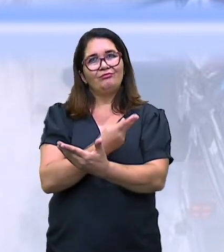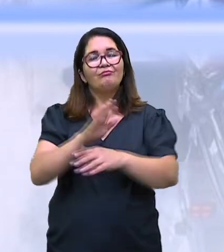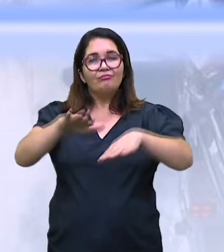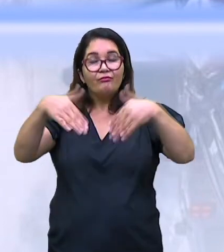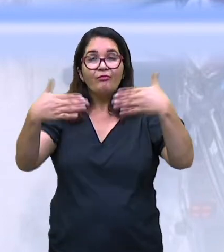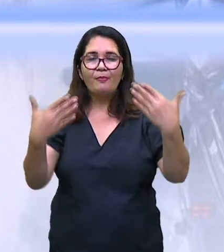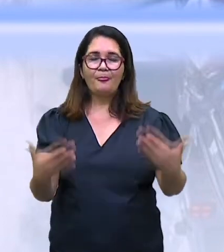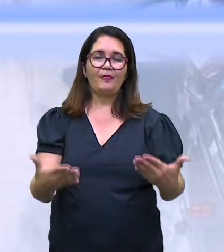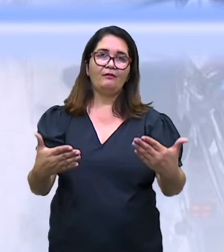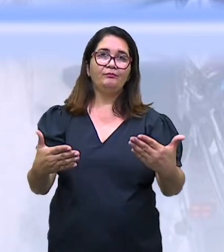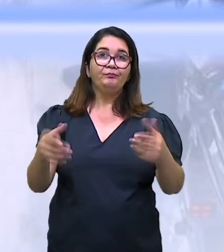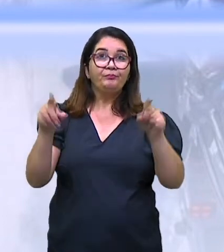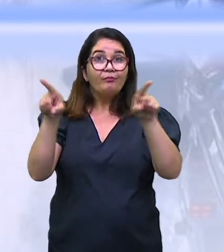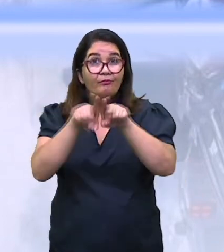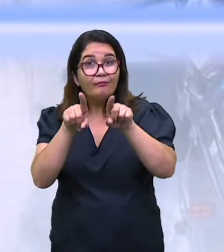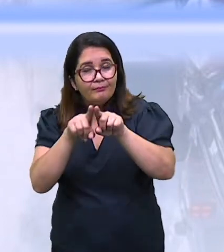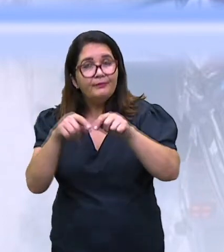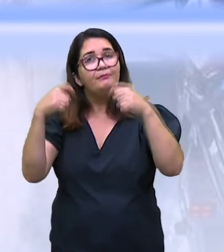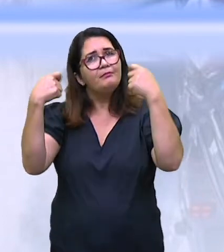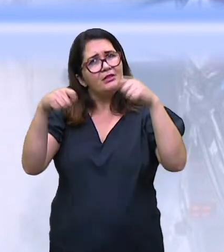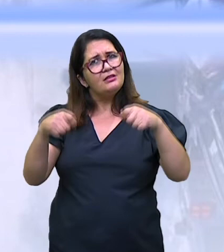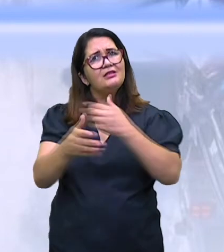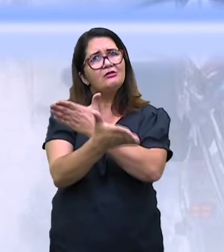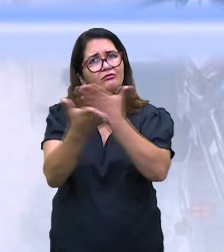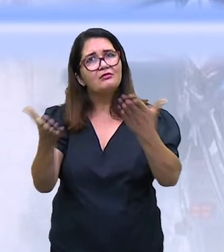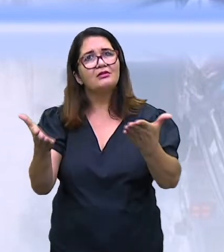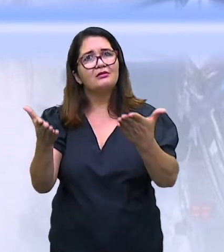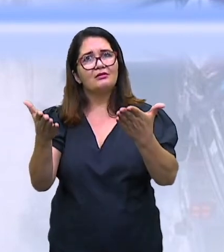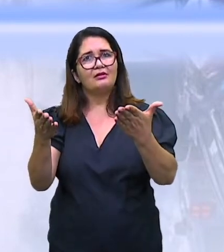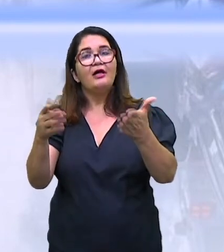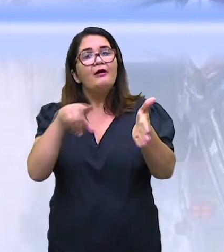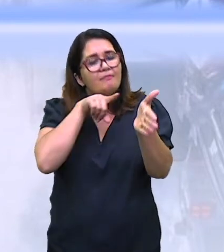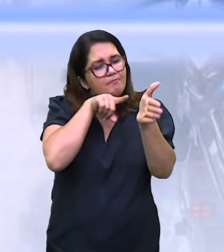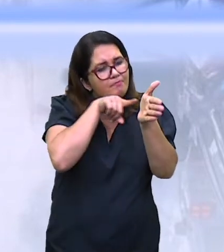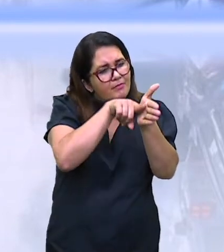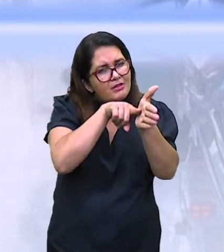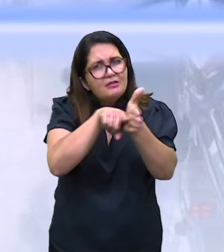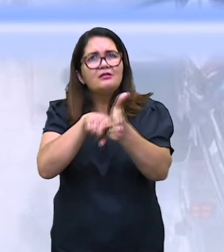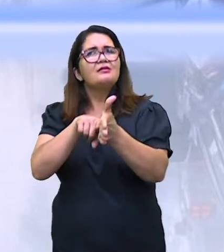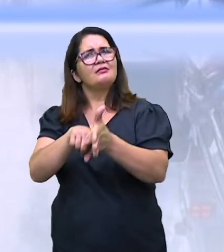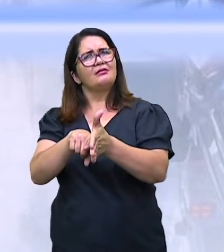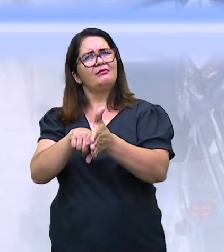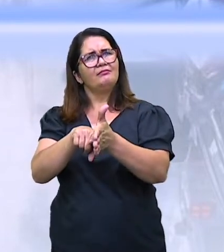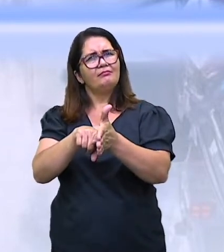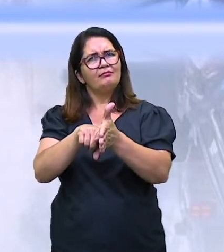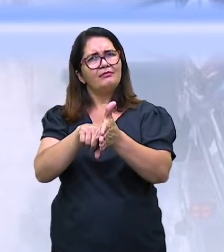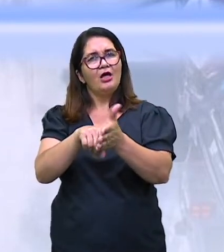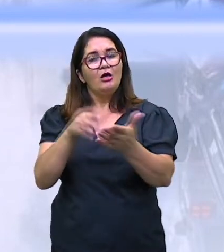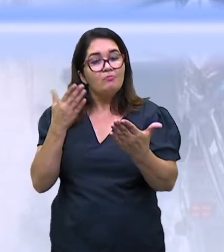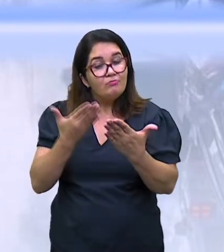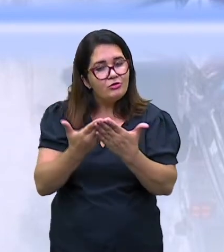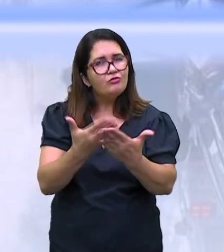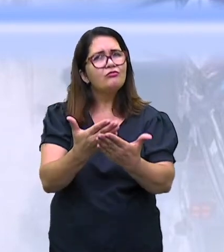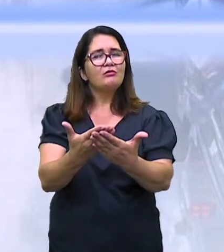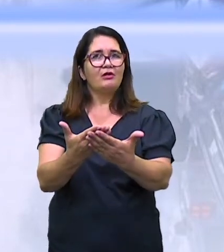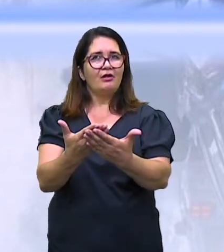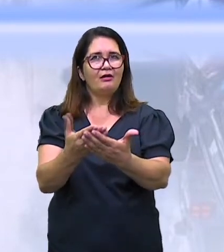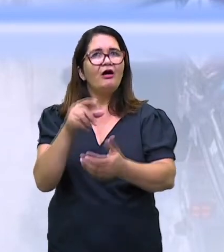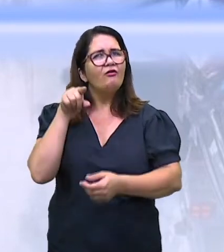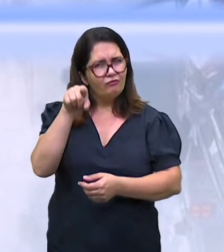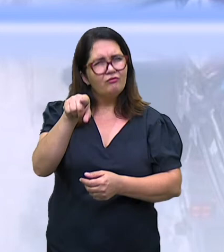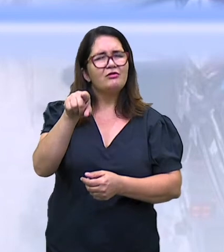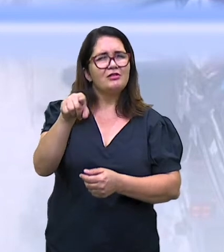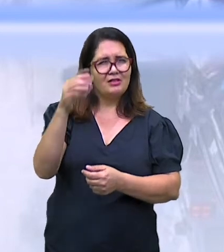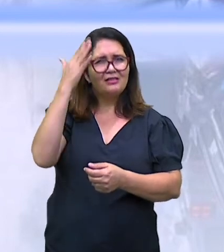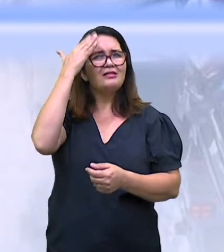de você fixar o seu conhecimento. E como é que a gente faz isso? Vocês sabem, não sabe? Como é que a gente